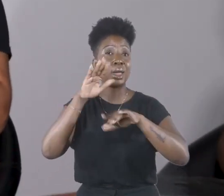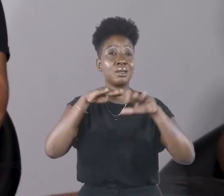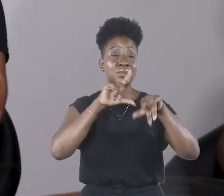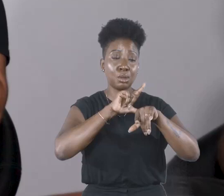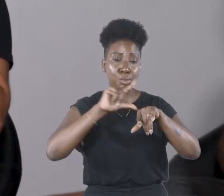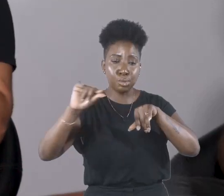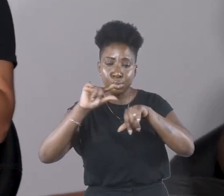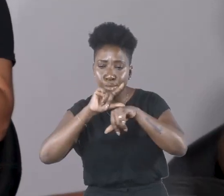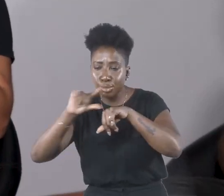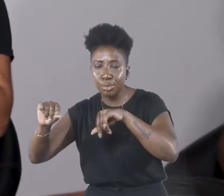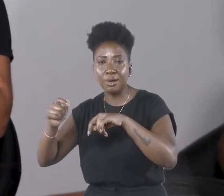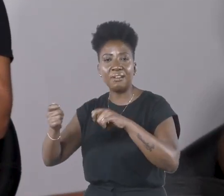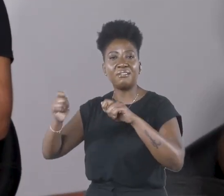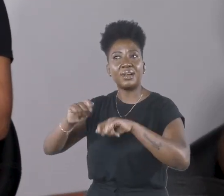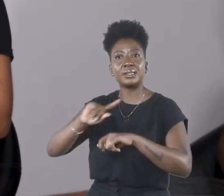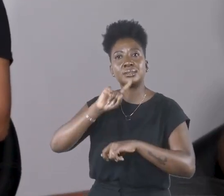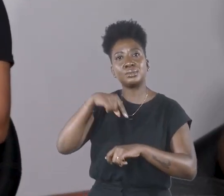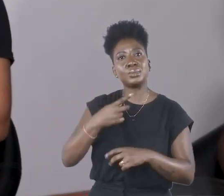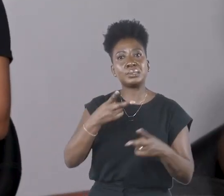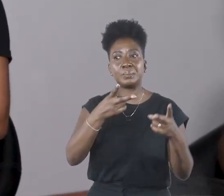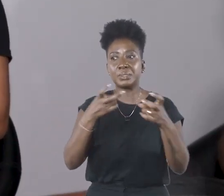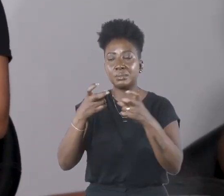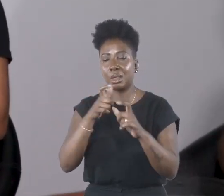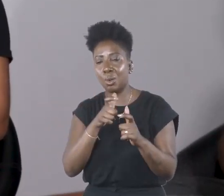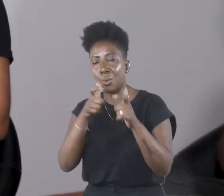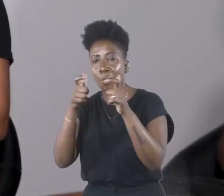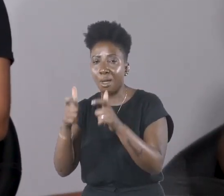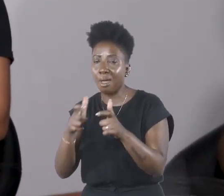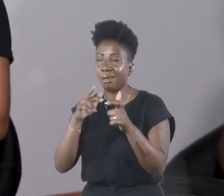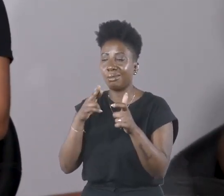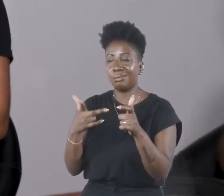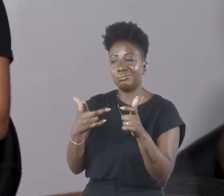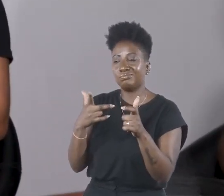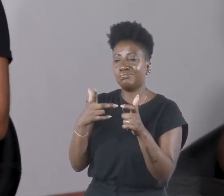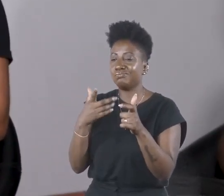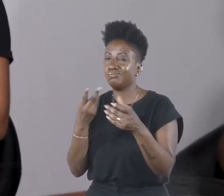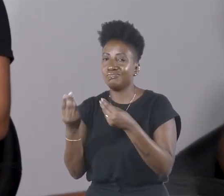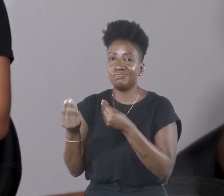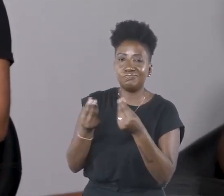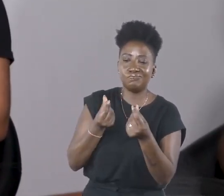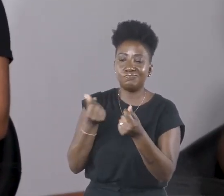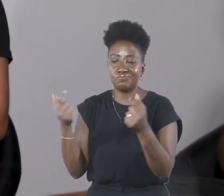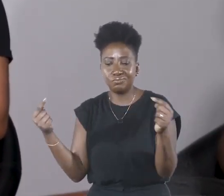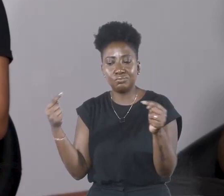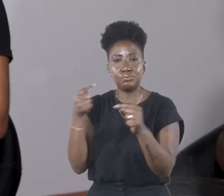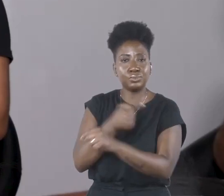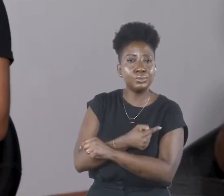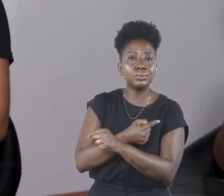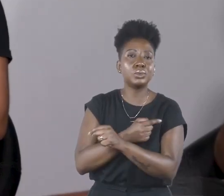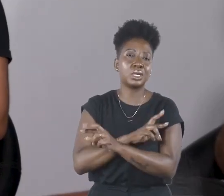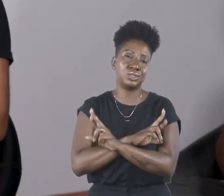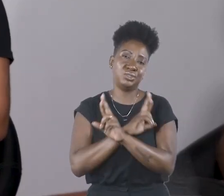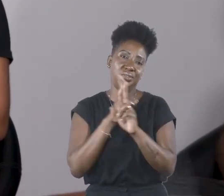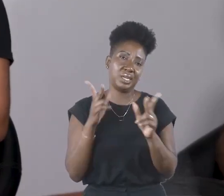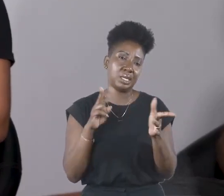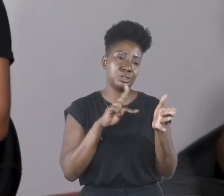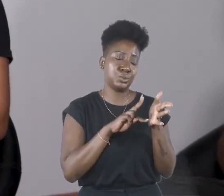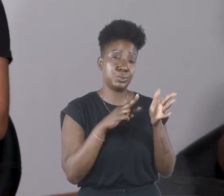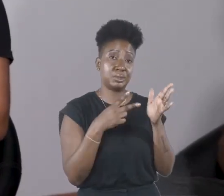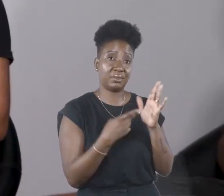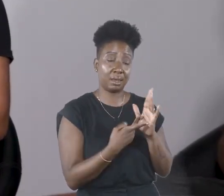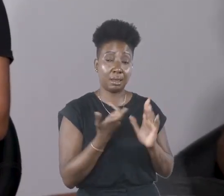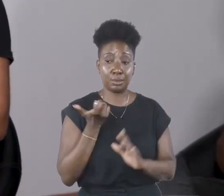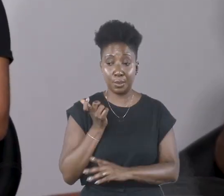ideias, né? Refúgio, muitas das vezes, essa palavra leva a gente para lugares que não são exatos que não correspondem àquilo que a